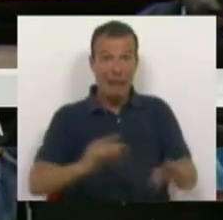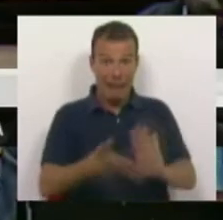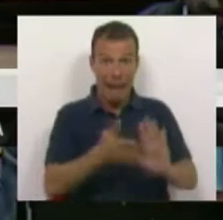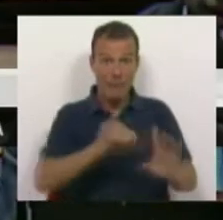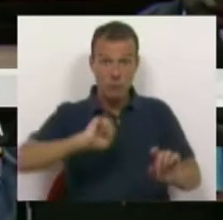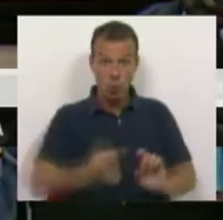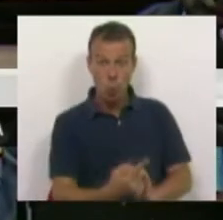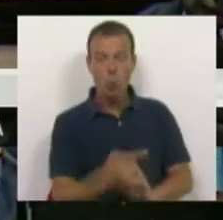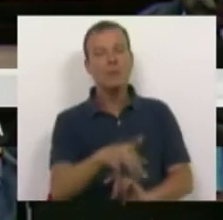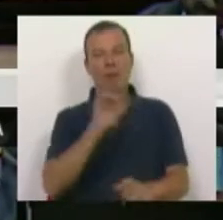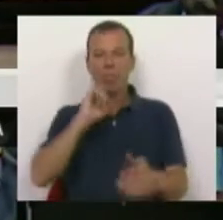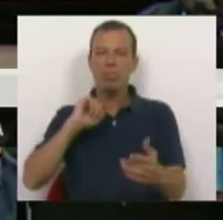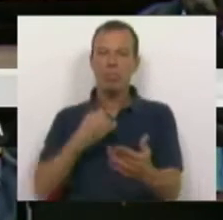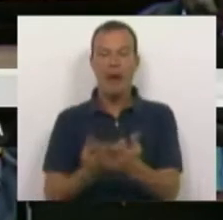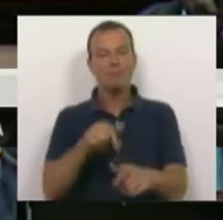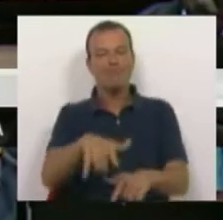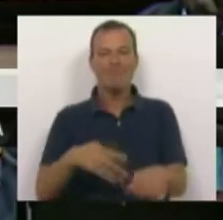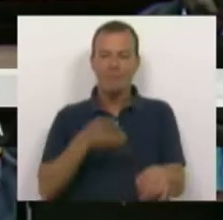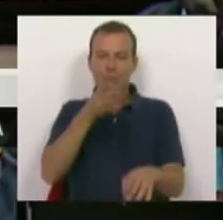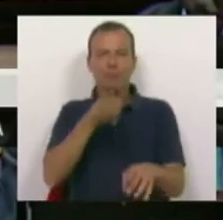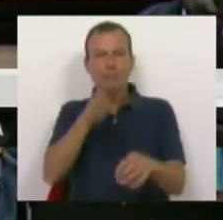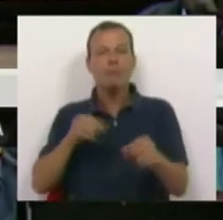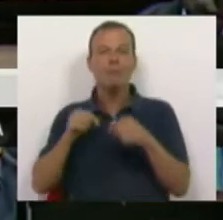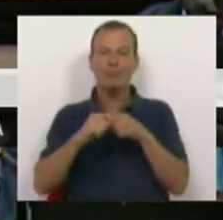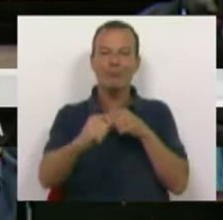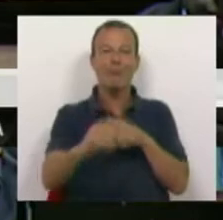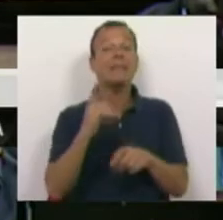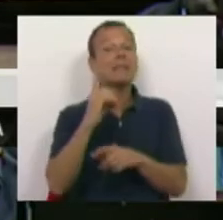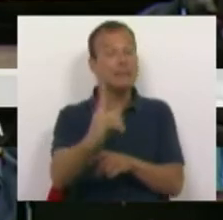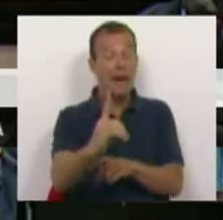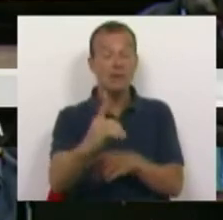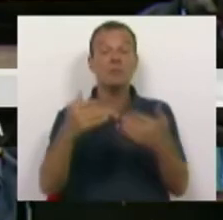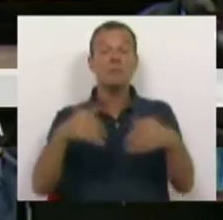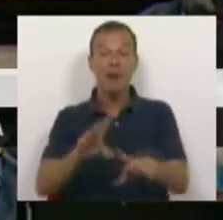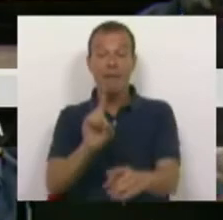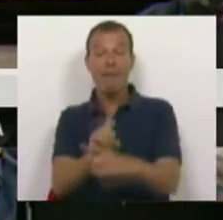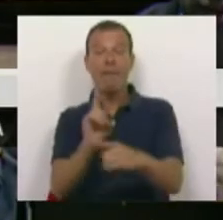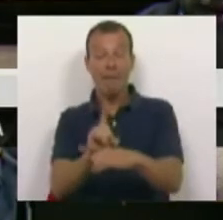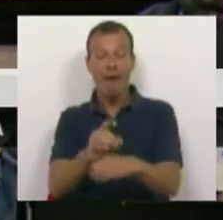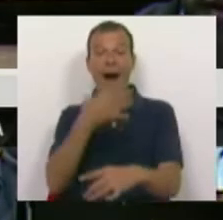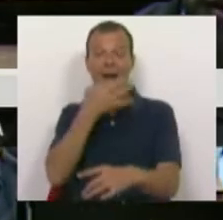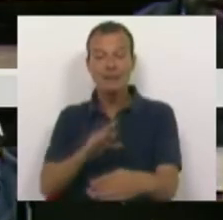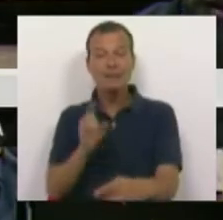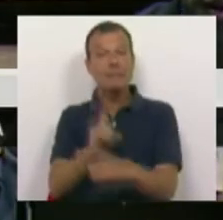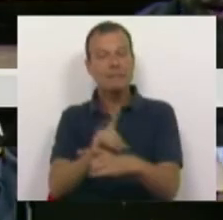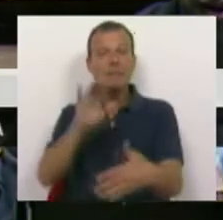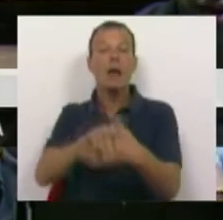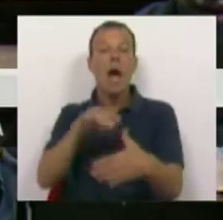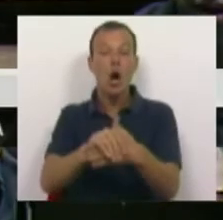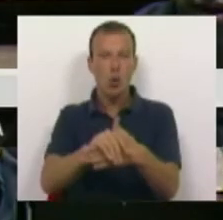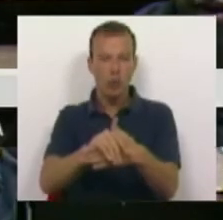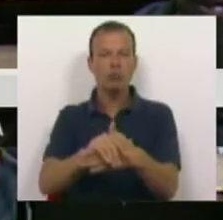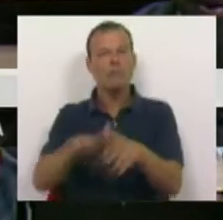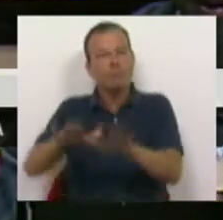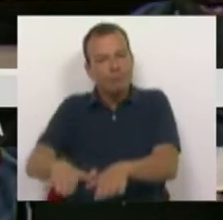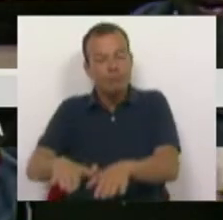possível assegurar um serviço com 6 carruagens, desde que essa estação de Arroios deixe de ser